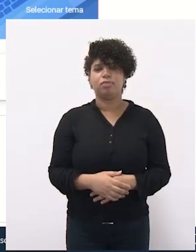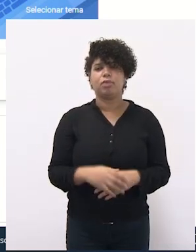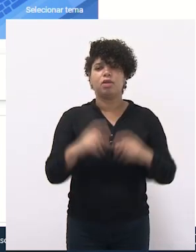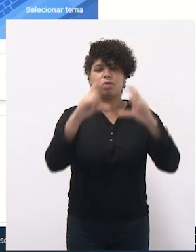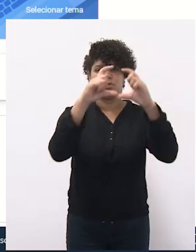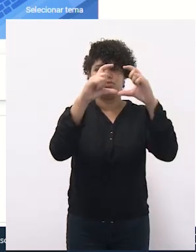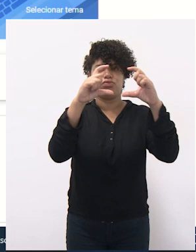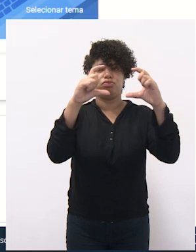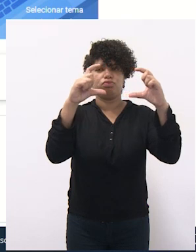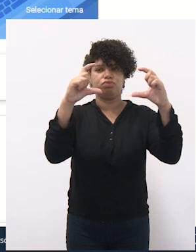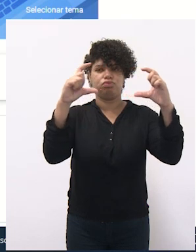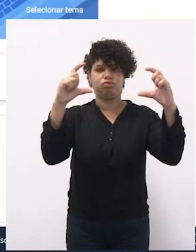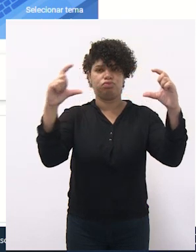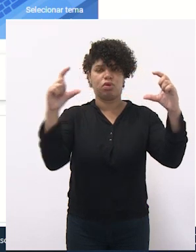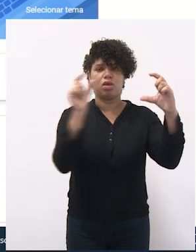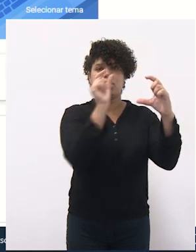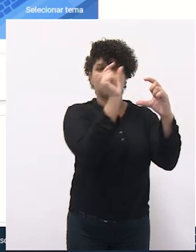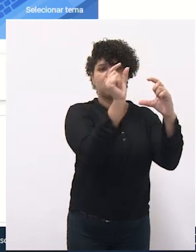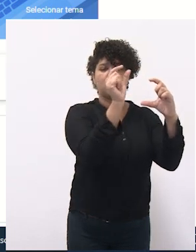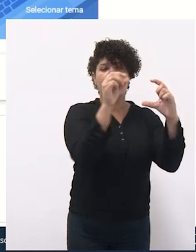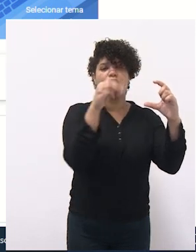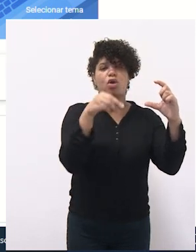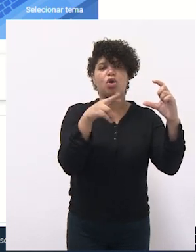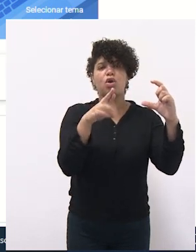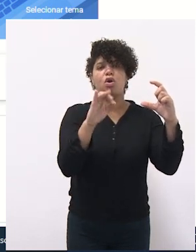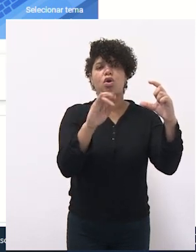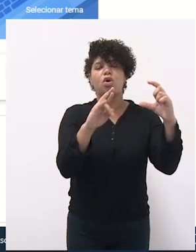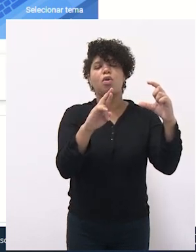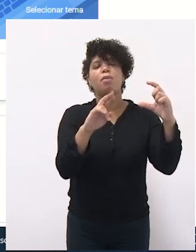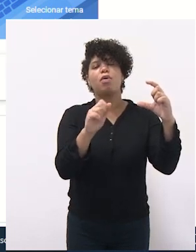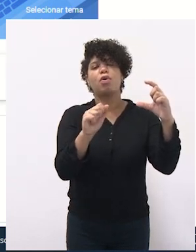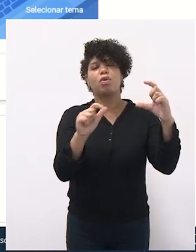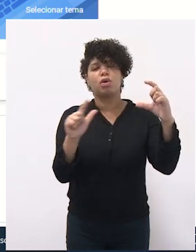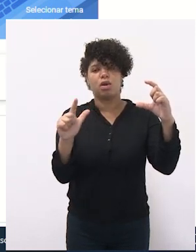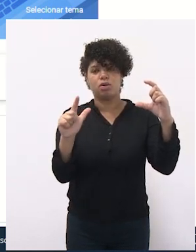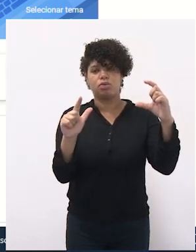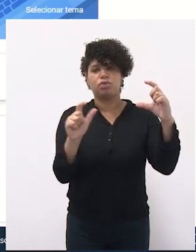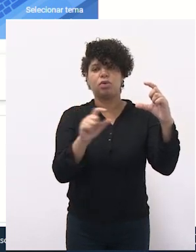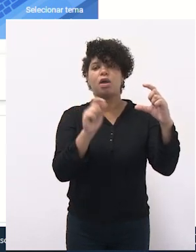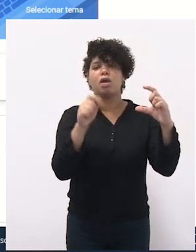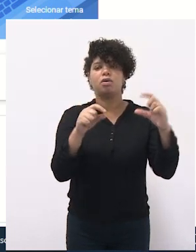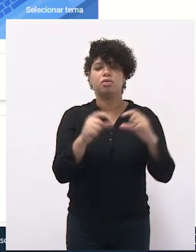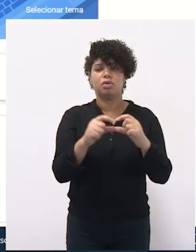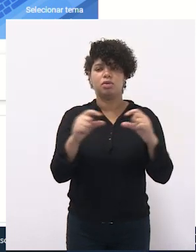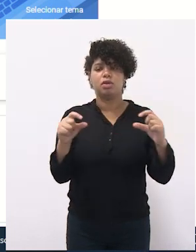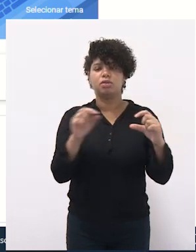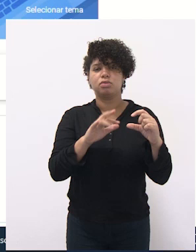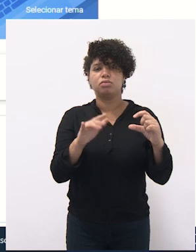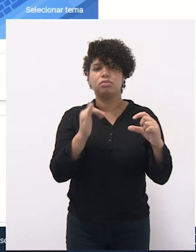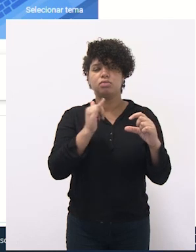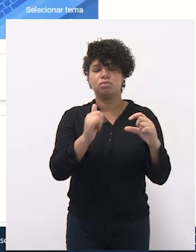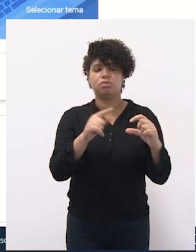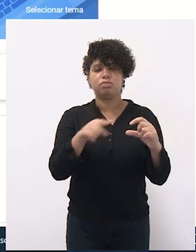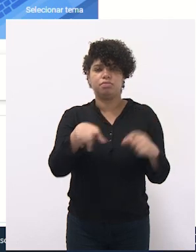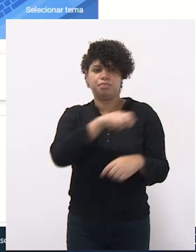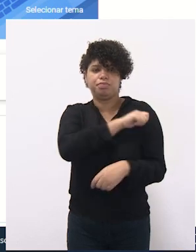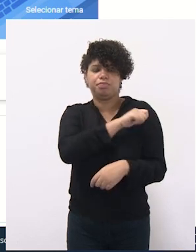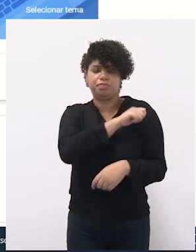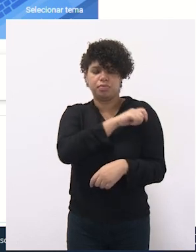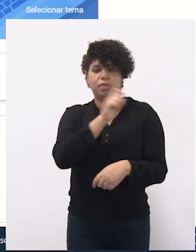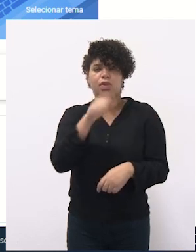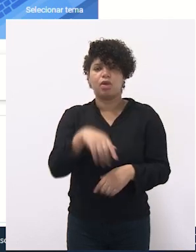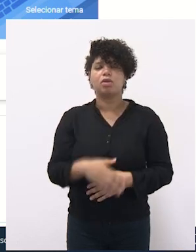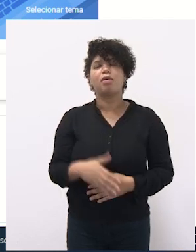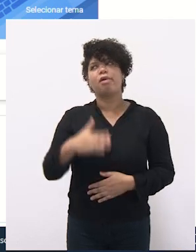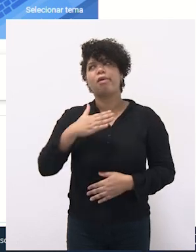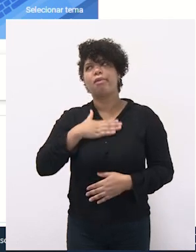mural, né, a gente vê aqui em cima que é a tela que a gente está. A gente pode aqui escrever um aviso para a nossa turma, ou seja, a minha